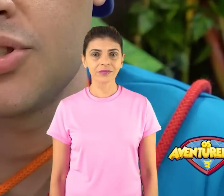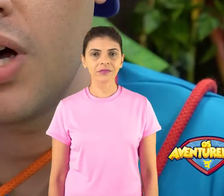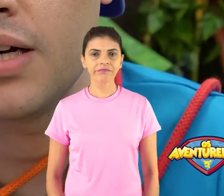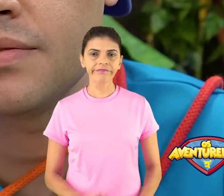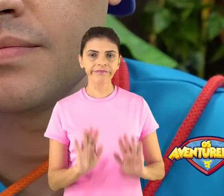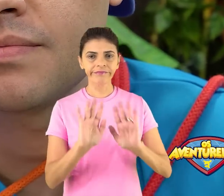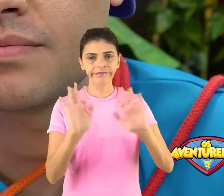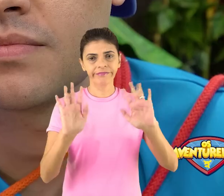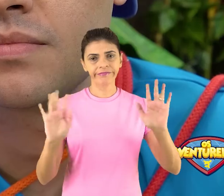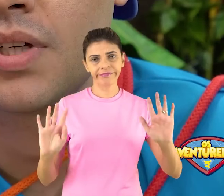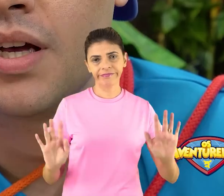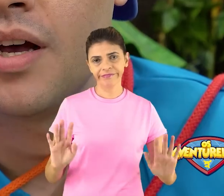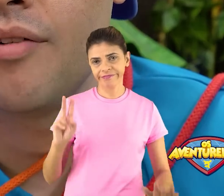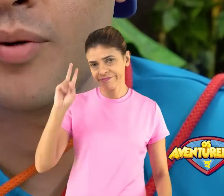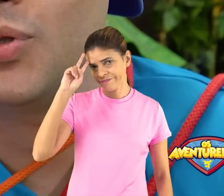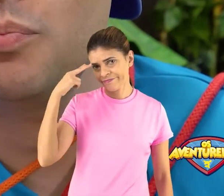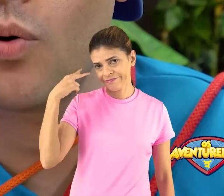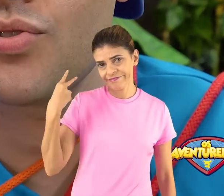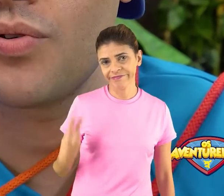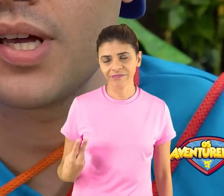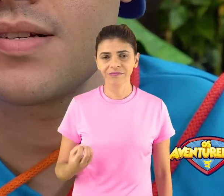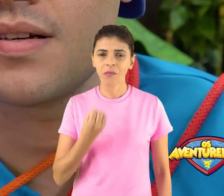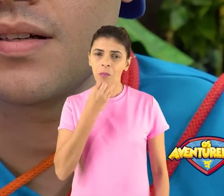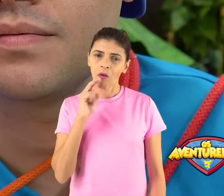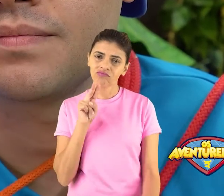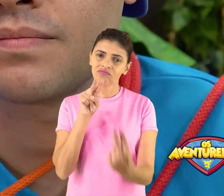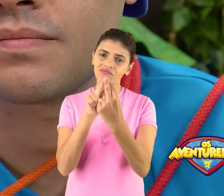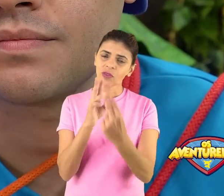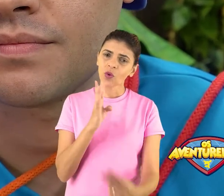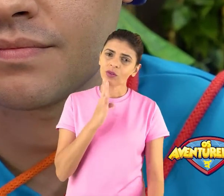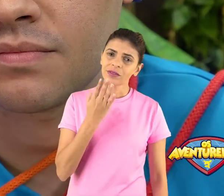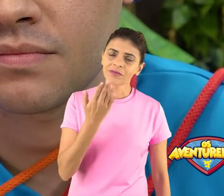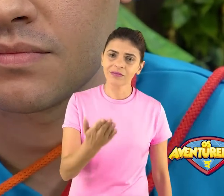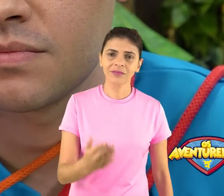Tchau Vitória Foi muito bom te conhecer